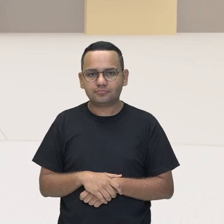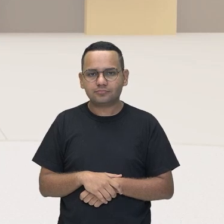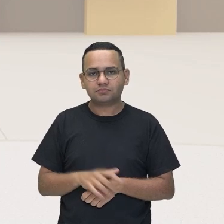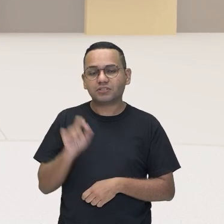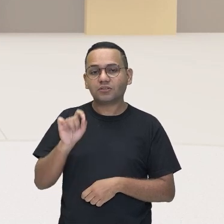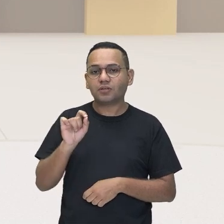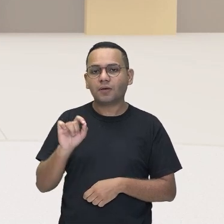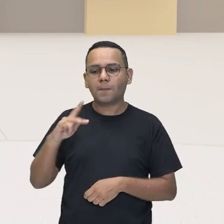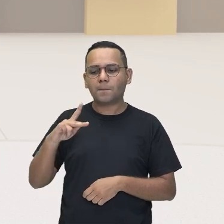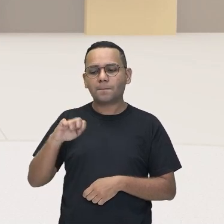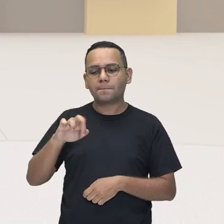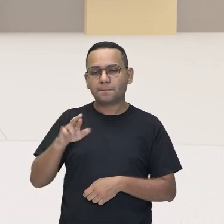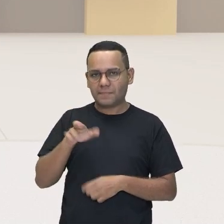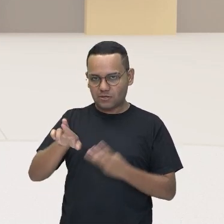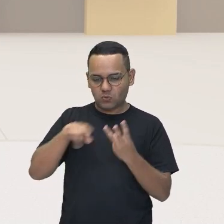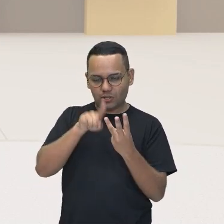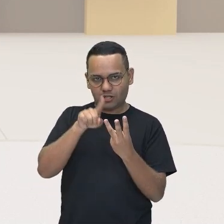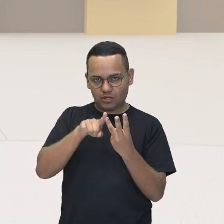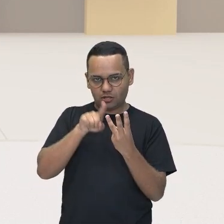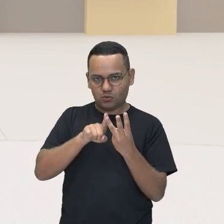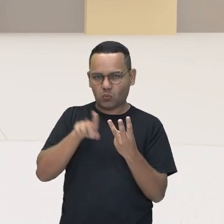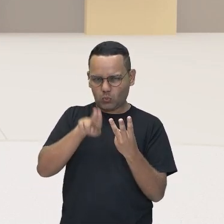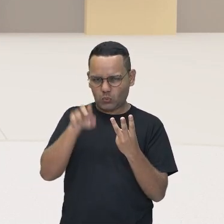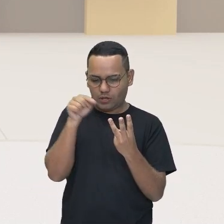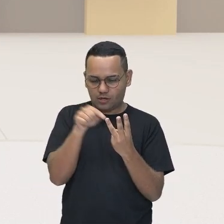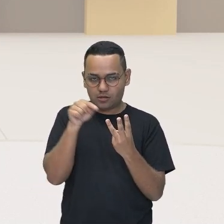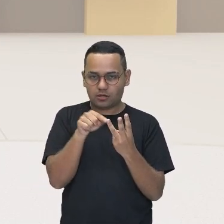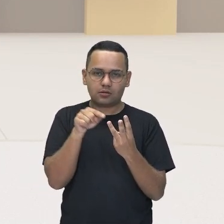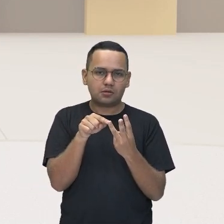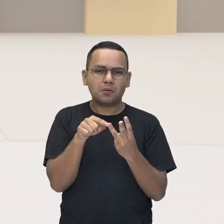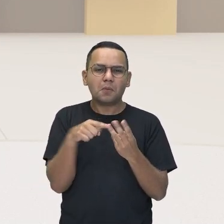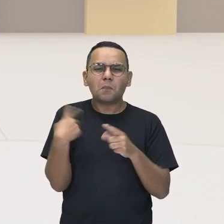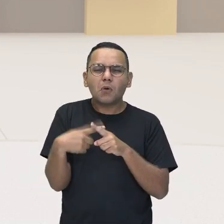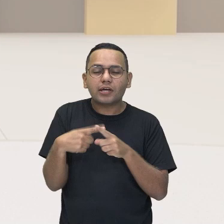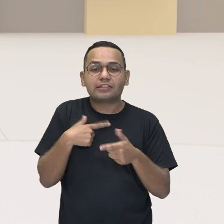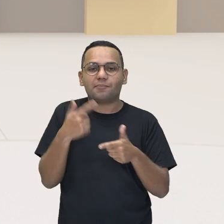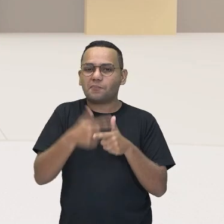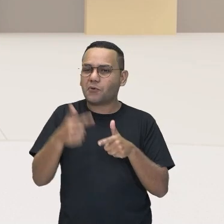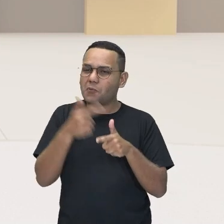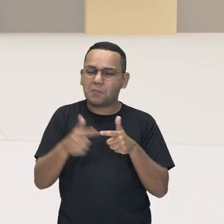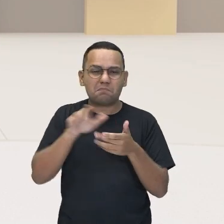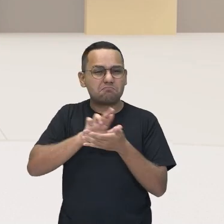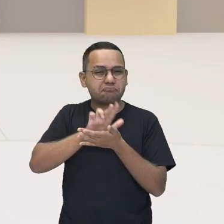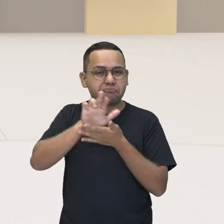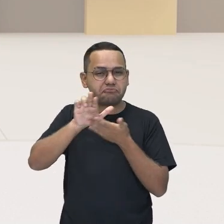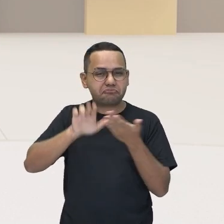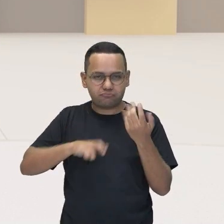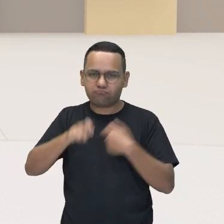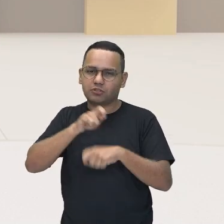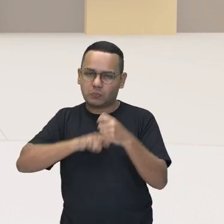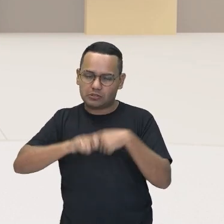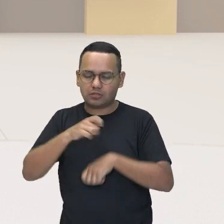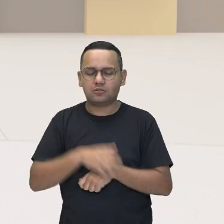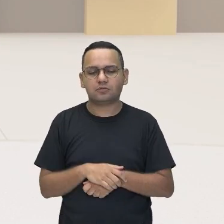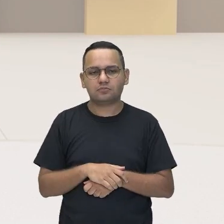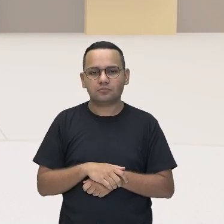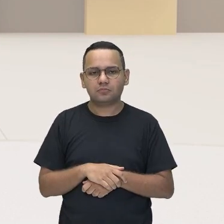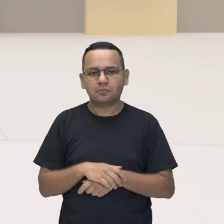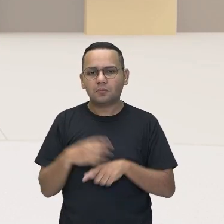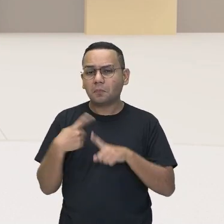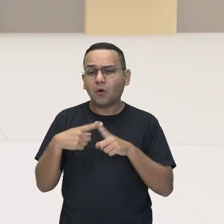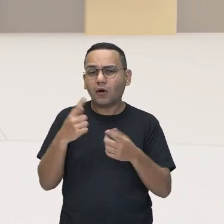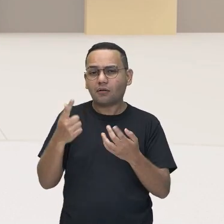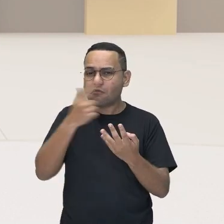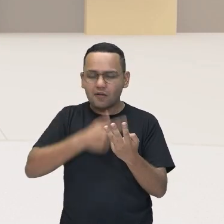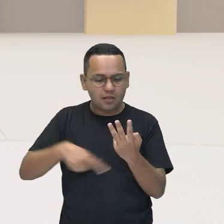penhor. Né? As pessoas com nome sujo aí, né, nos órgãos de crédito, né? Não conseguem aí ter acesso, né? Justamente